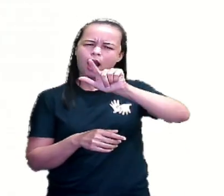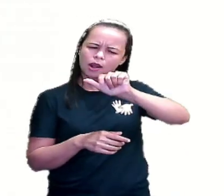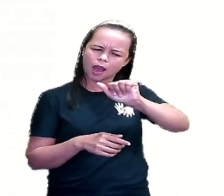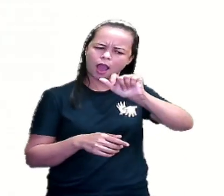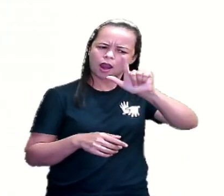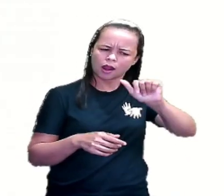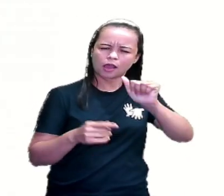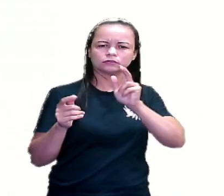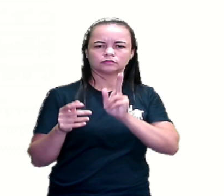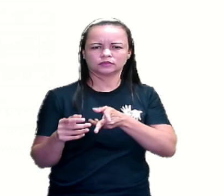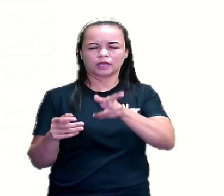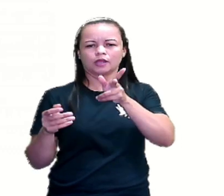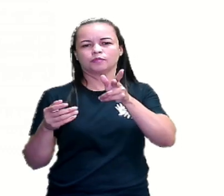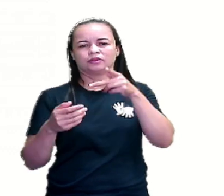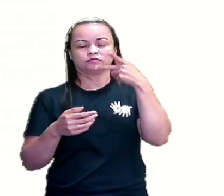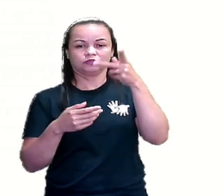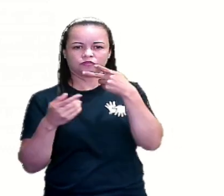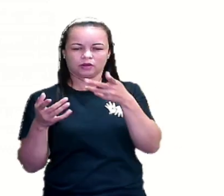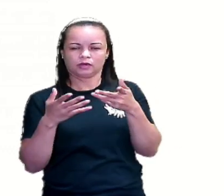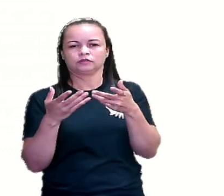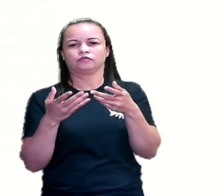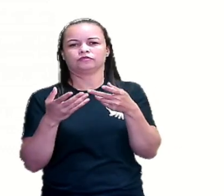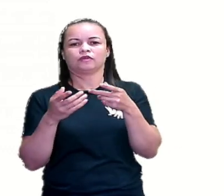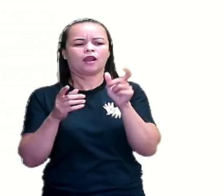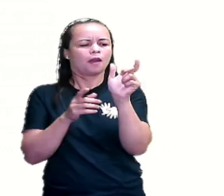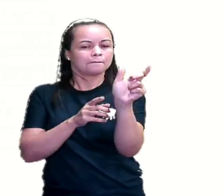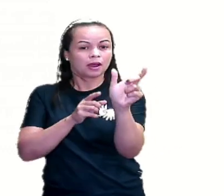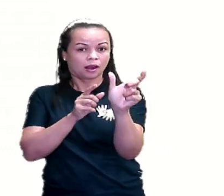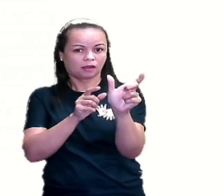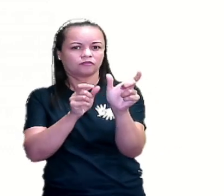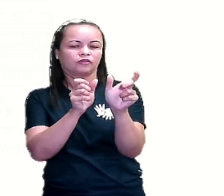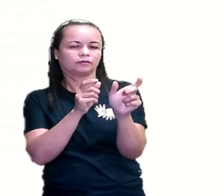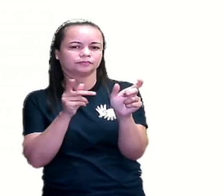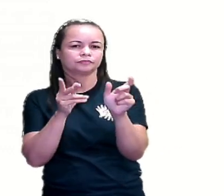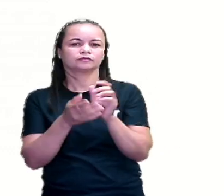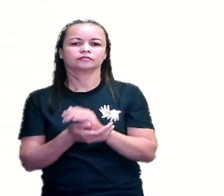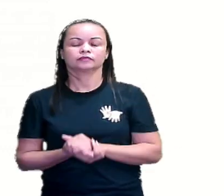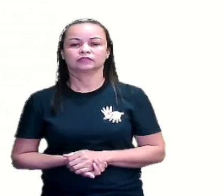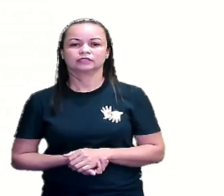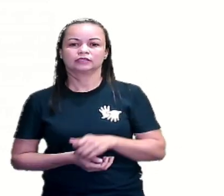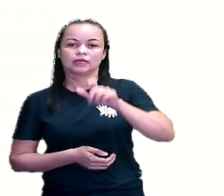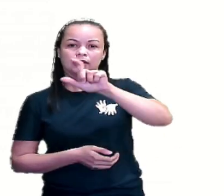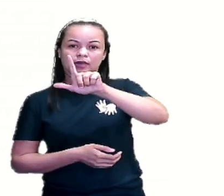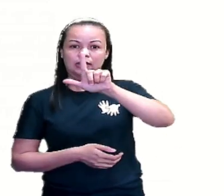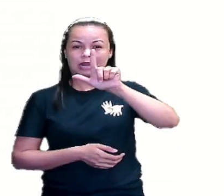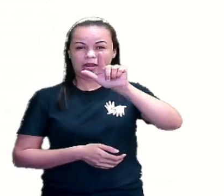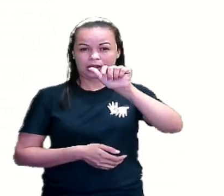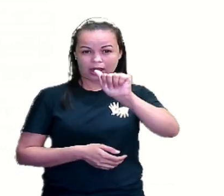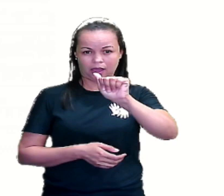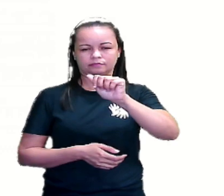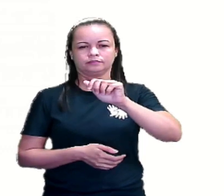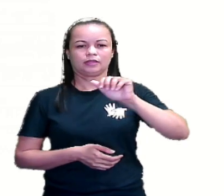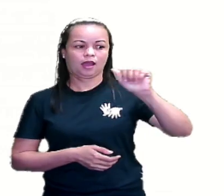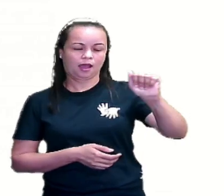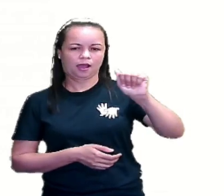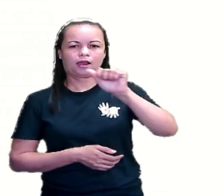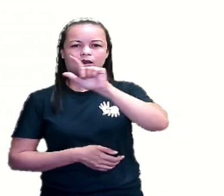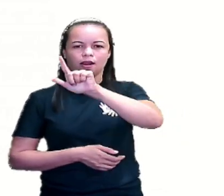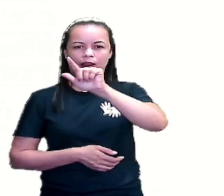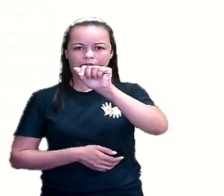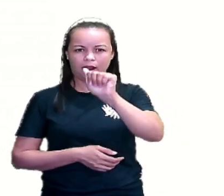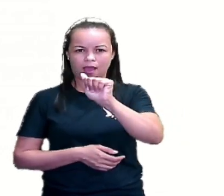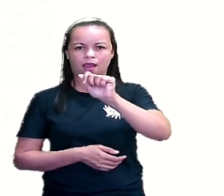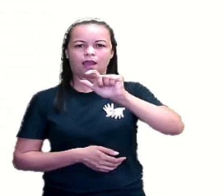as letras, né, soletrar alguma palavra, aí a gente vai dizer la A, la B,